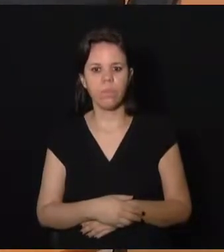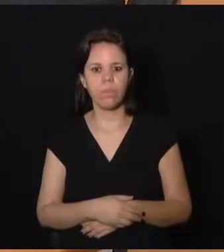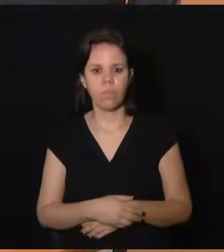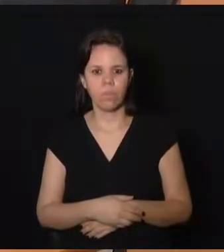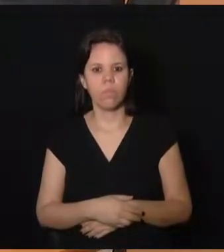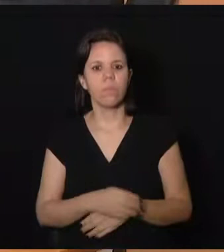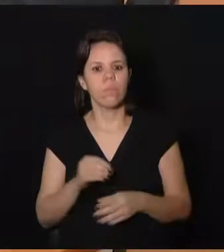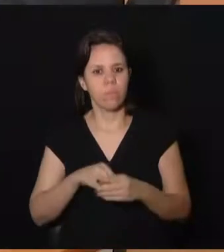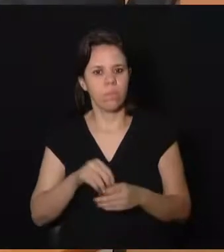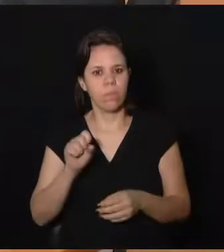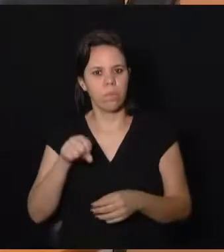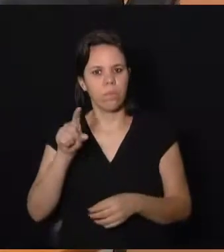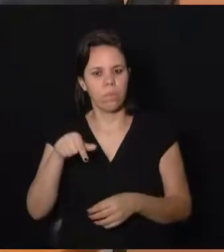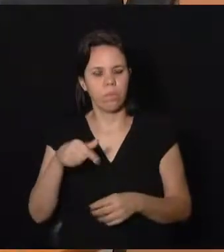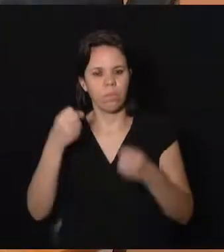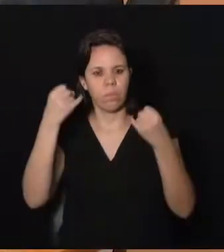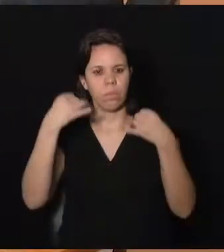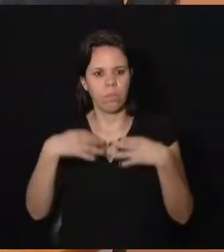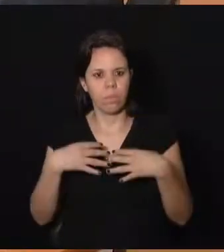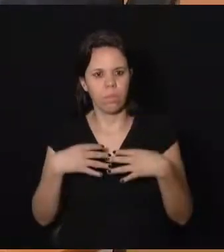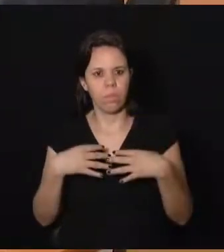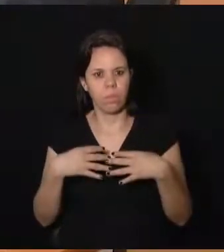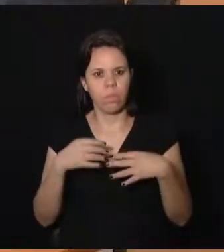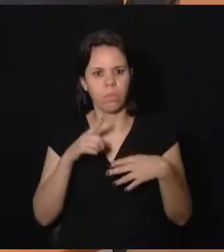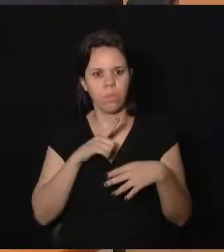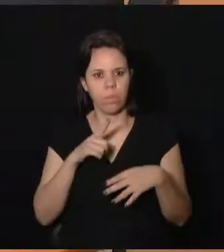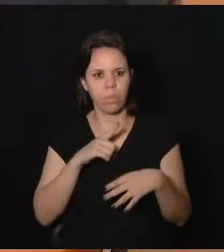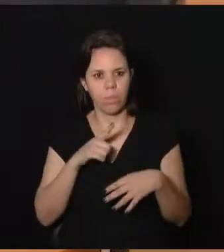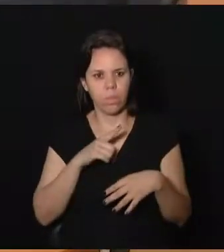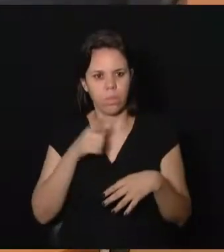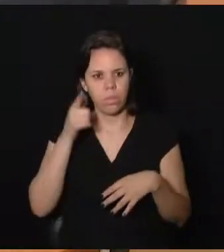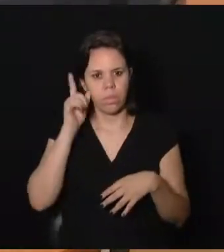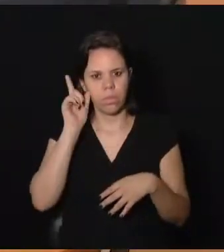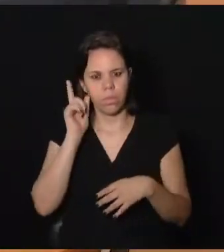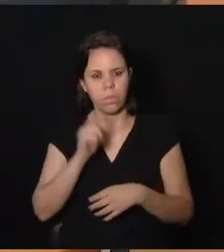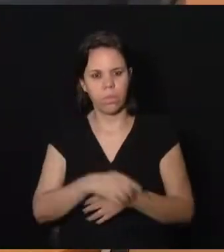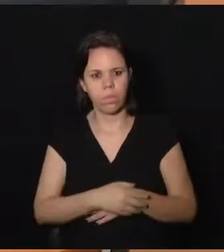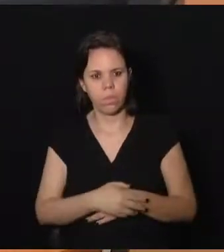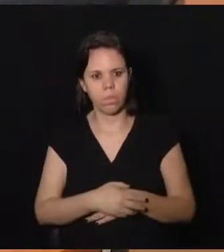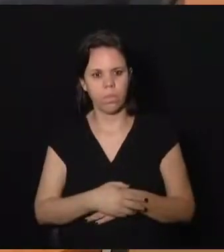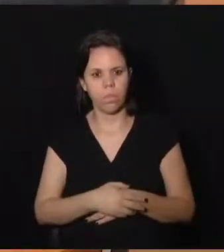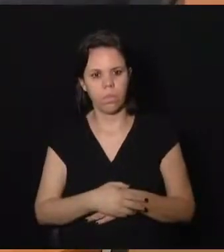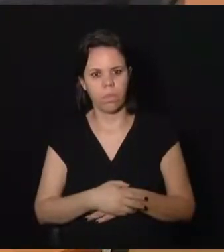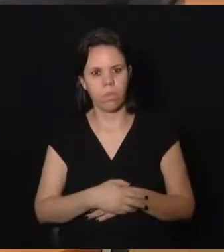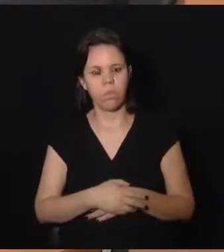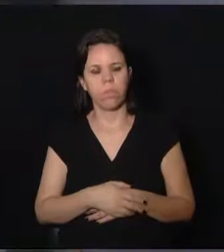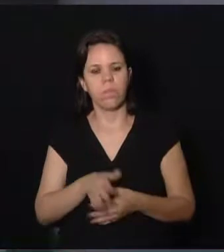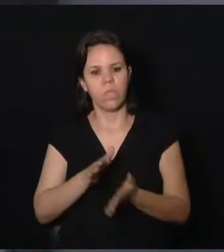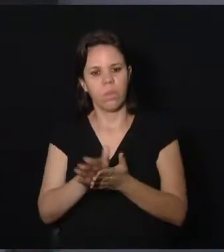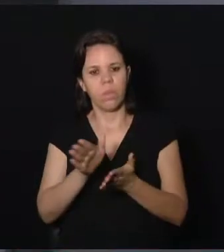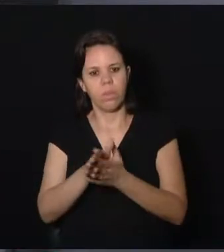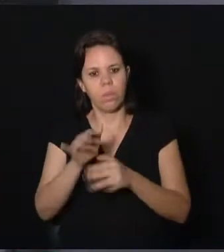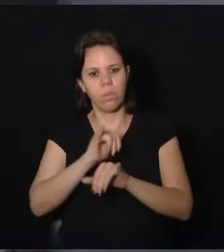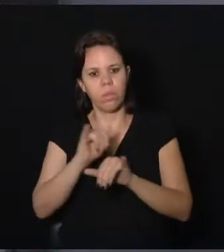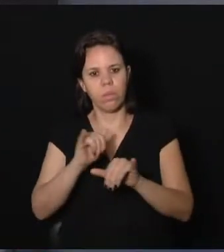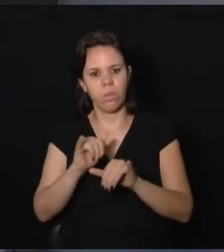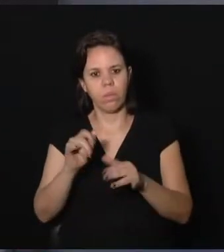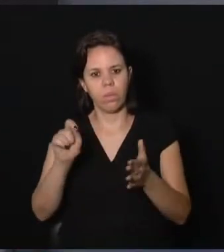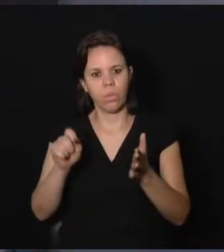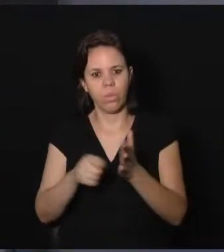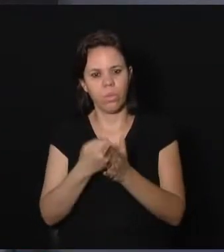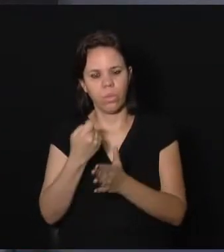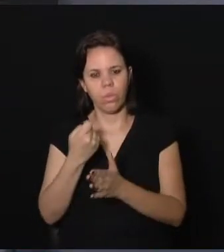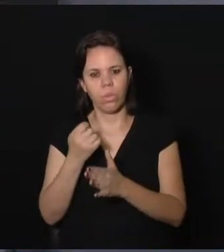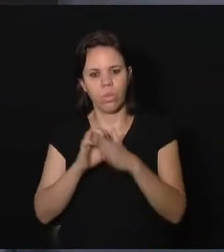Dentro disso que estava sendo falado, houve ontem, né, na imprensa, saiu que foi autorizado